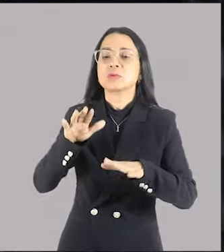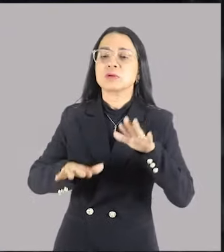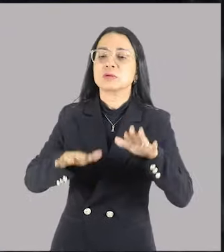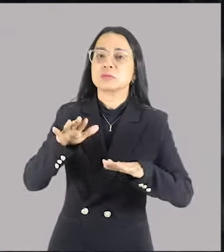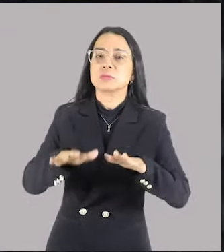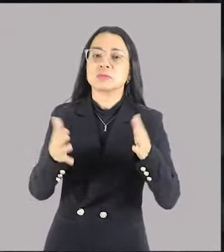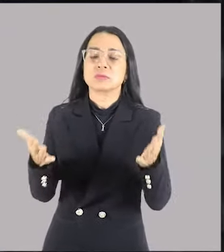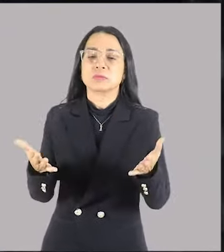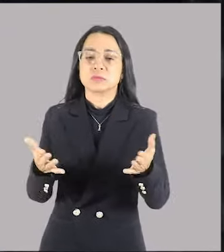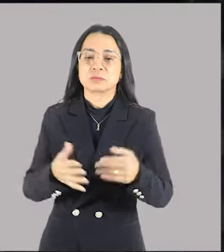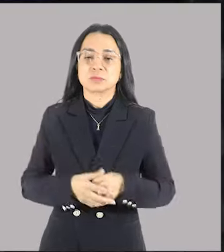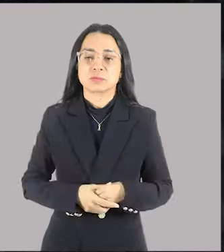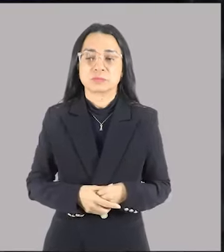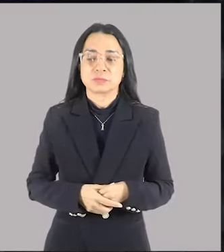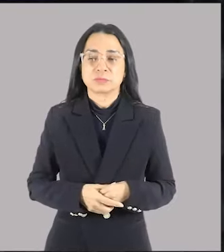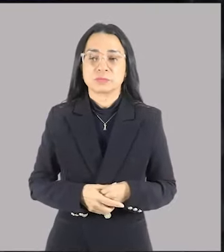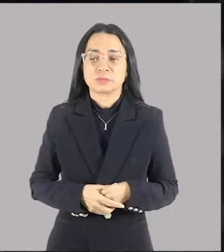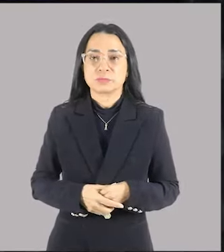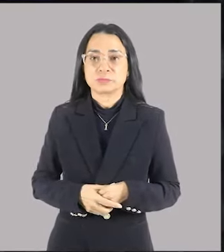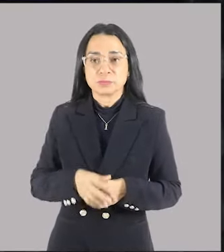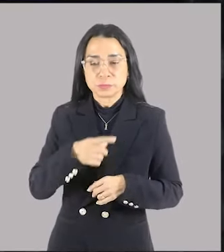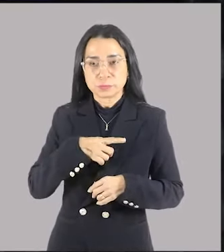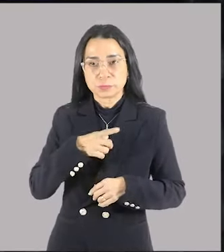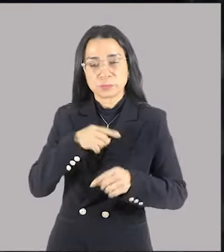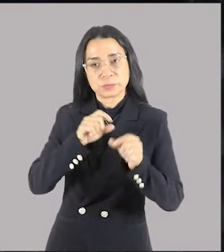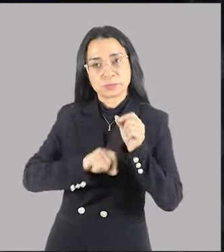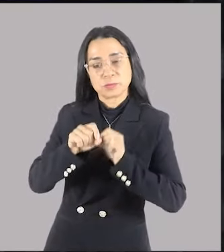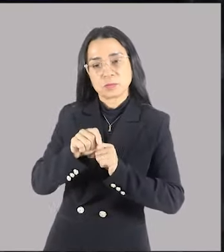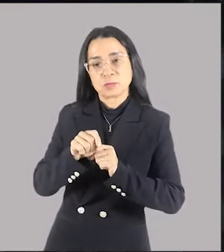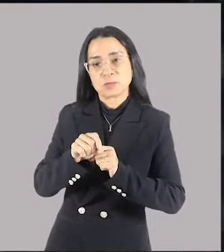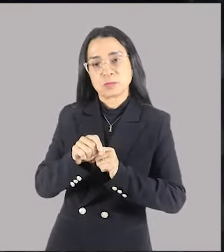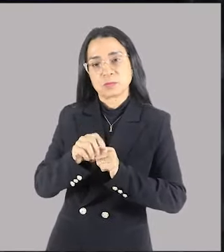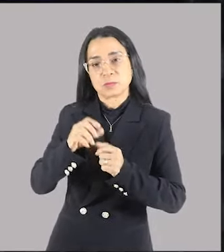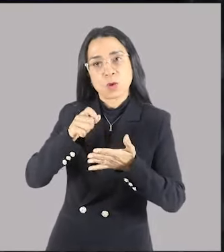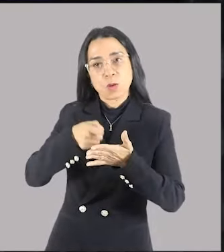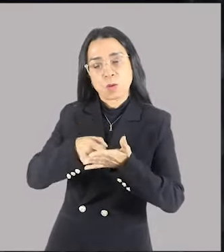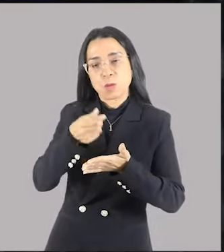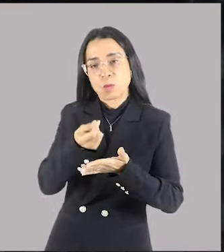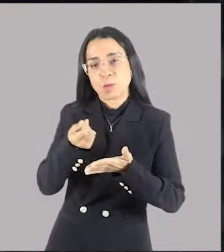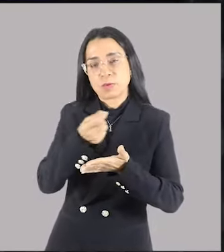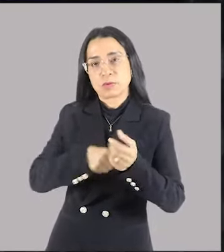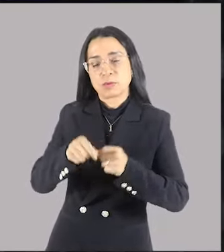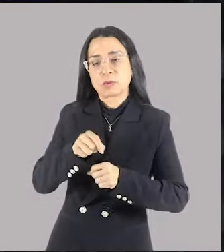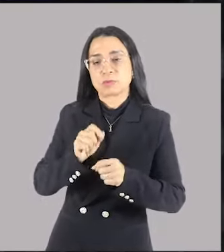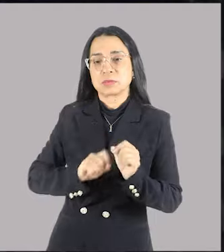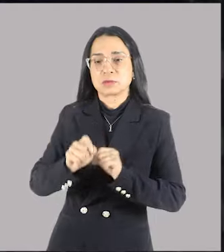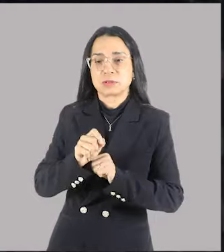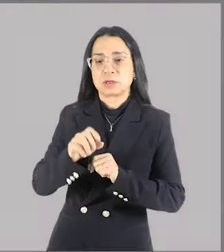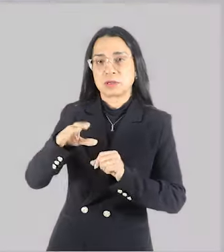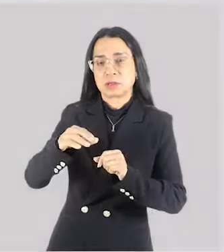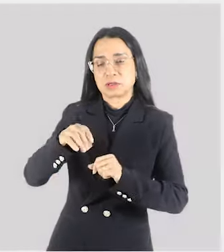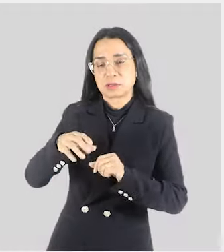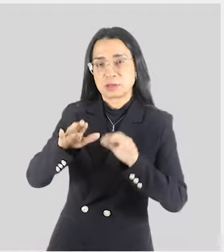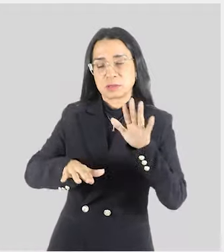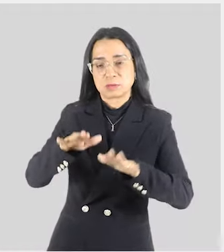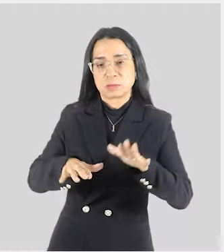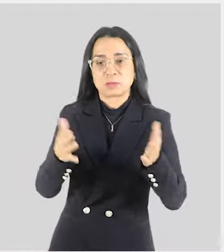não aliás os servidores que atuam em cargos em comissão não adquirem estabilidade